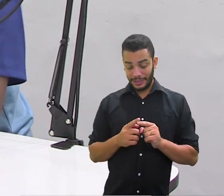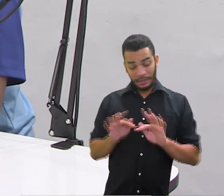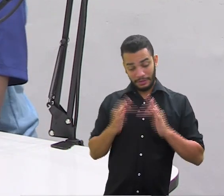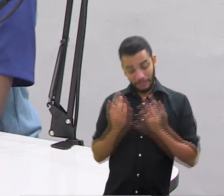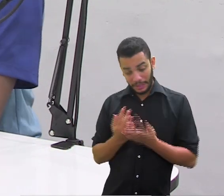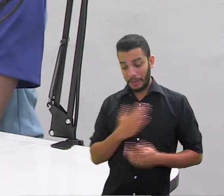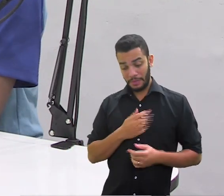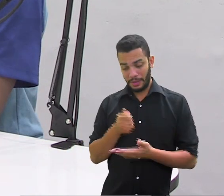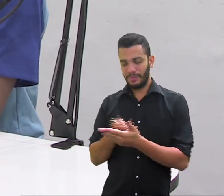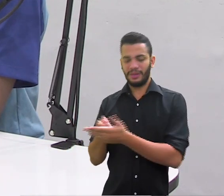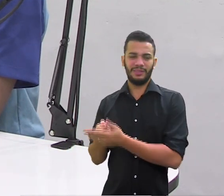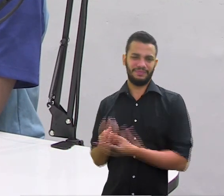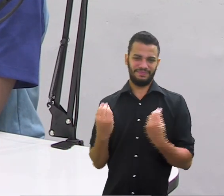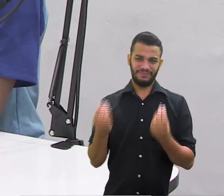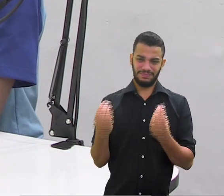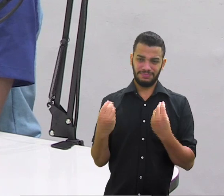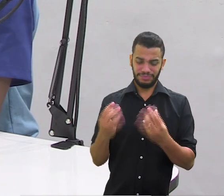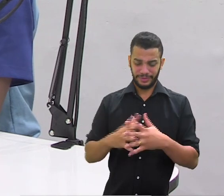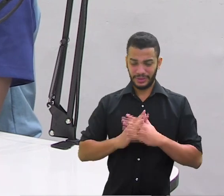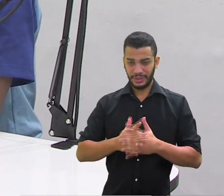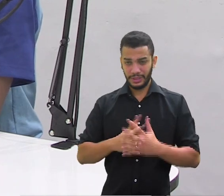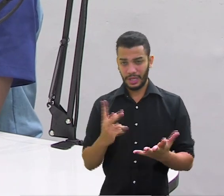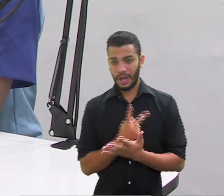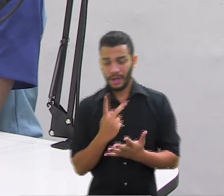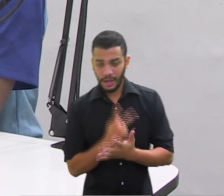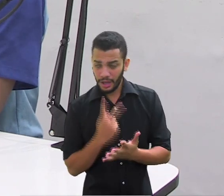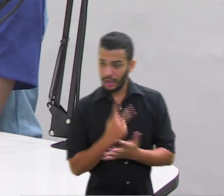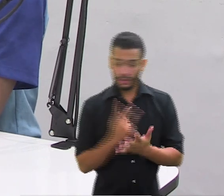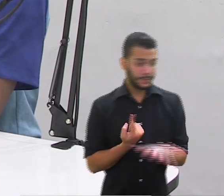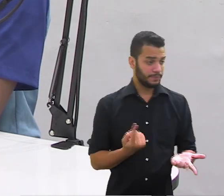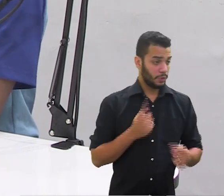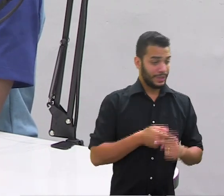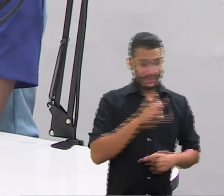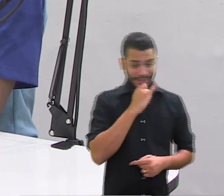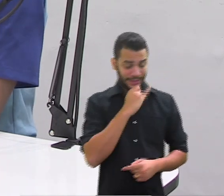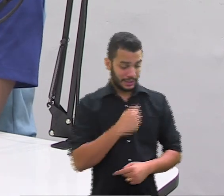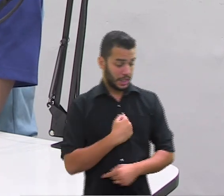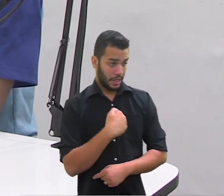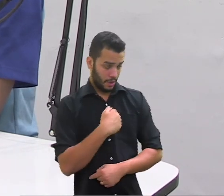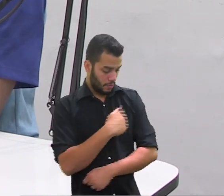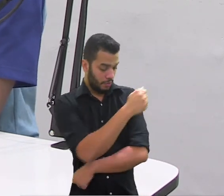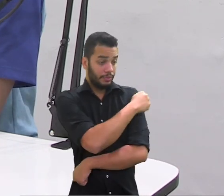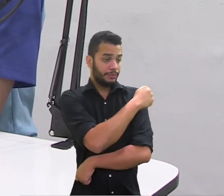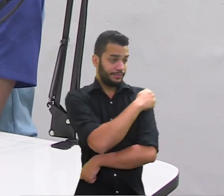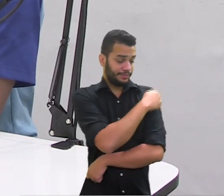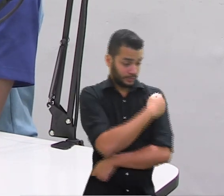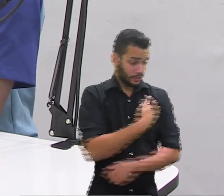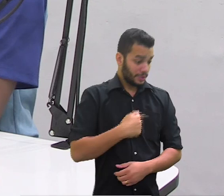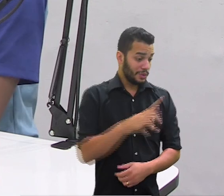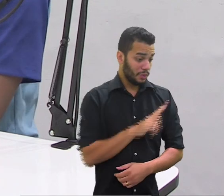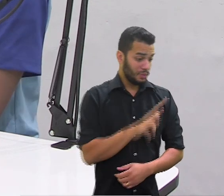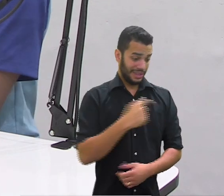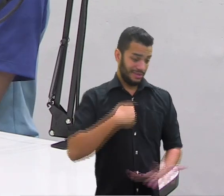que pensar. Eu, como aluna, eu tenho que pensar, nossa, eu não posso danificar aquilo ali, porque aquilo ali não fui eu